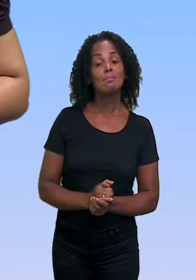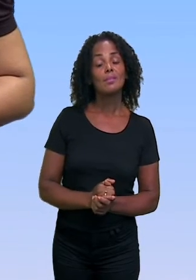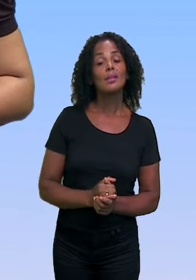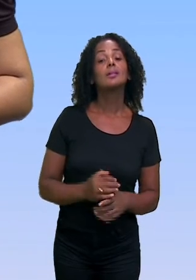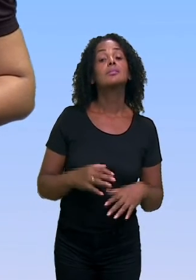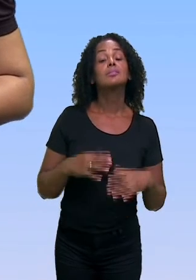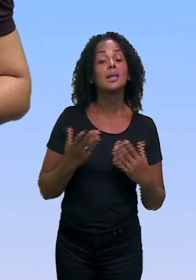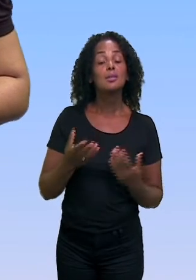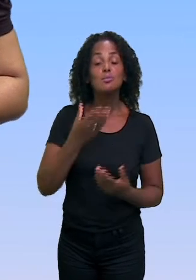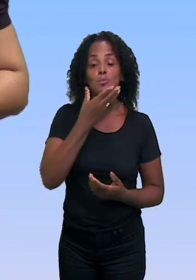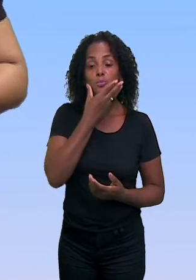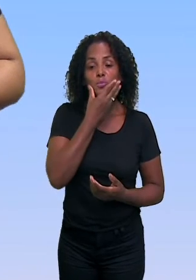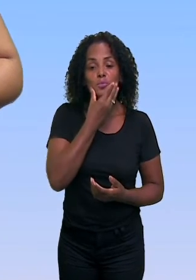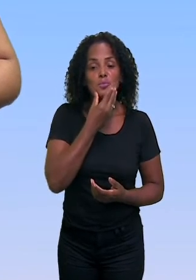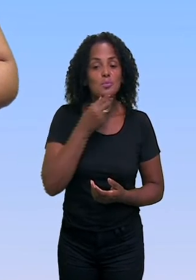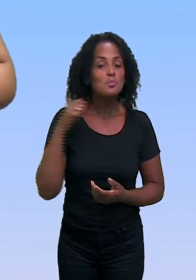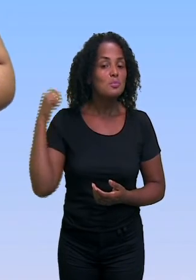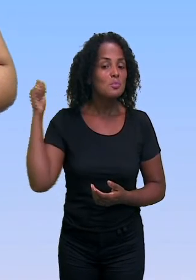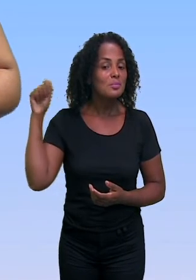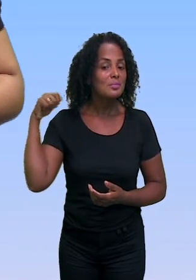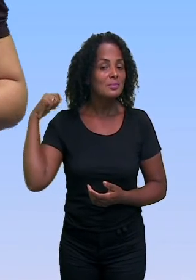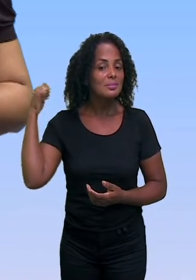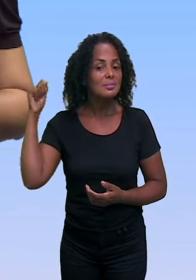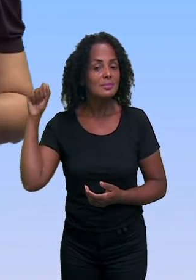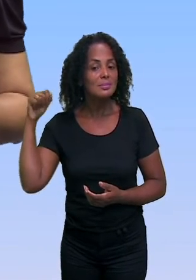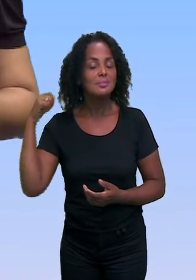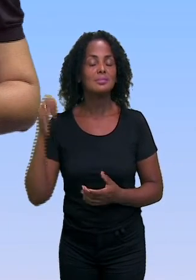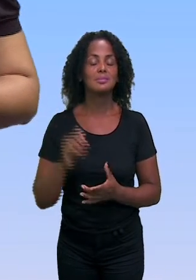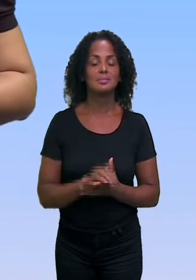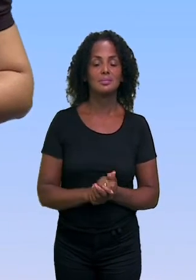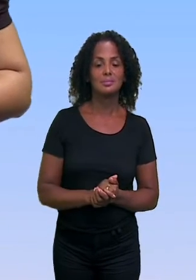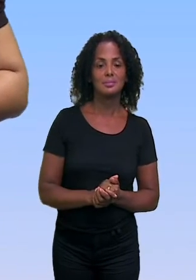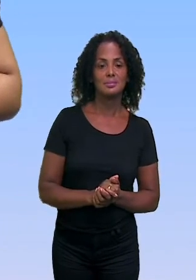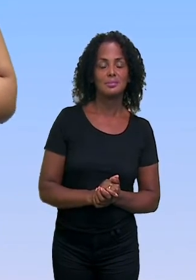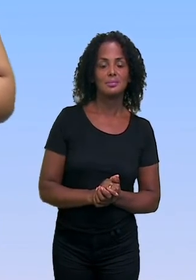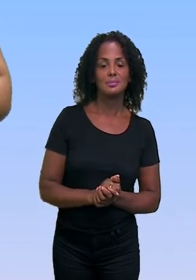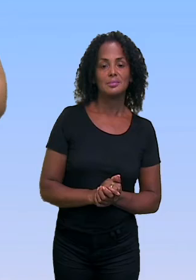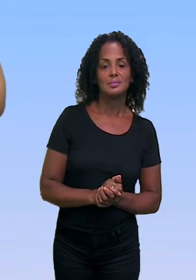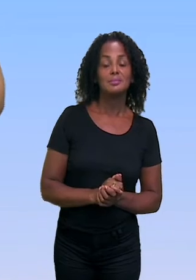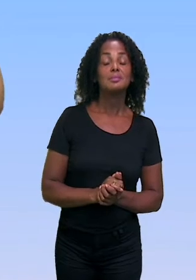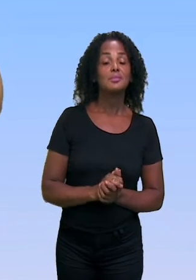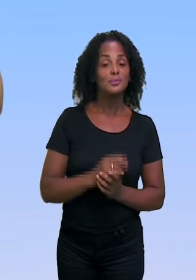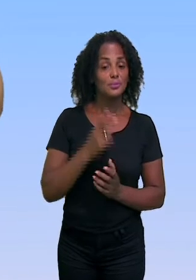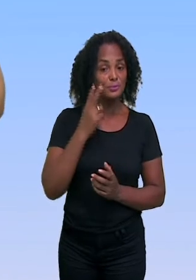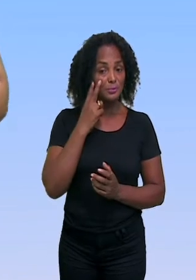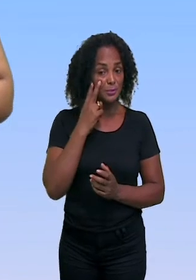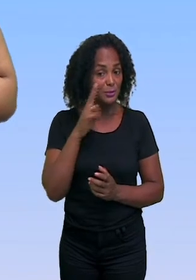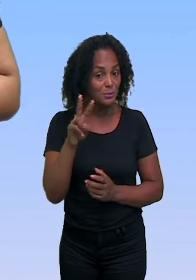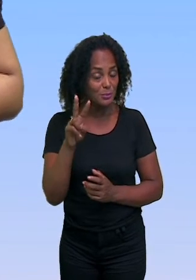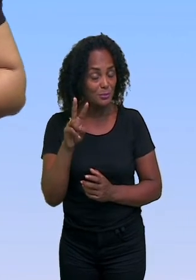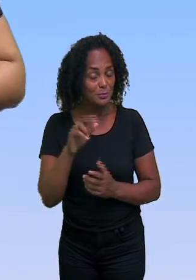que é um ator é cresce atriz ator Hector